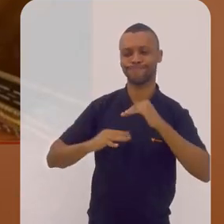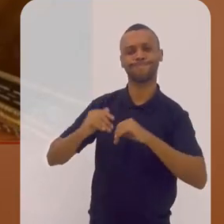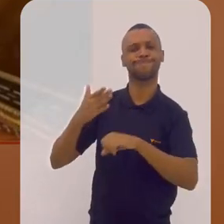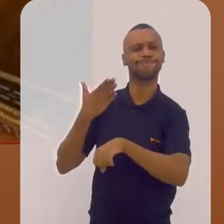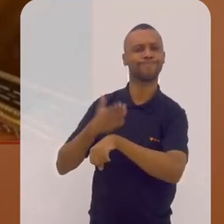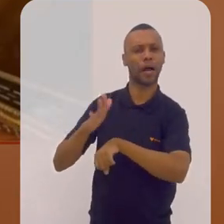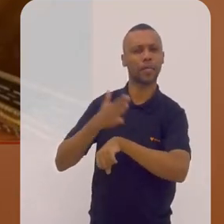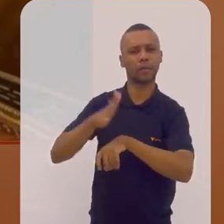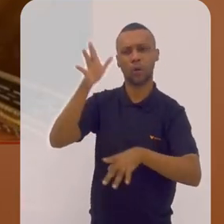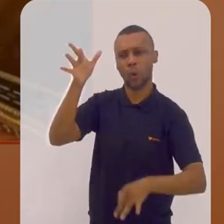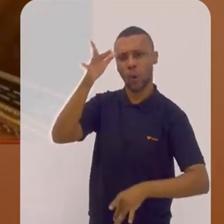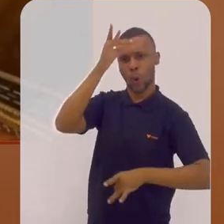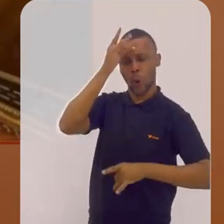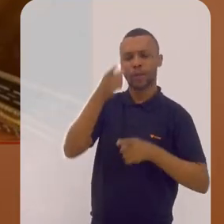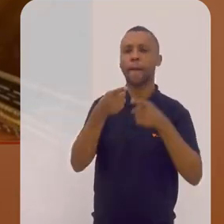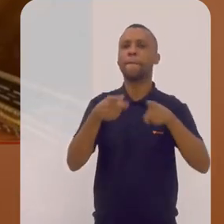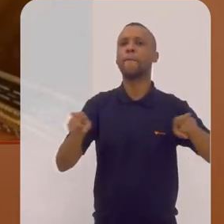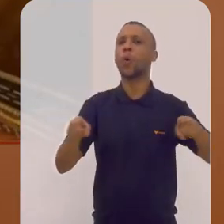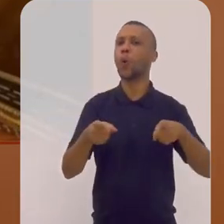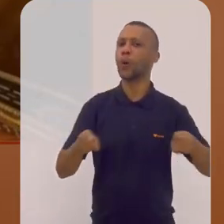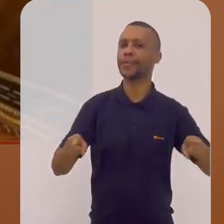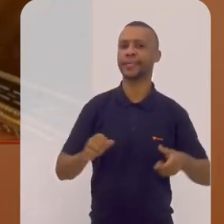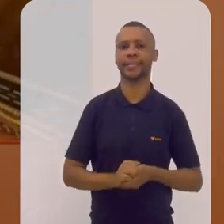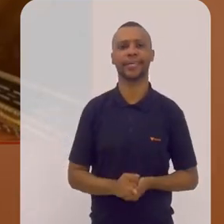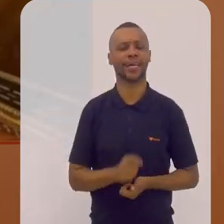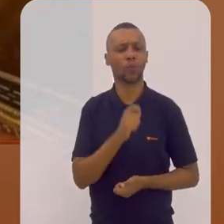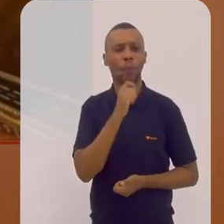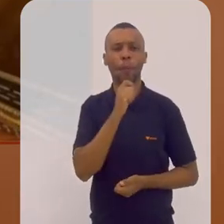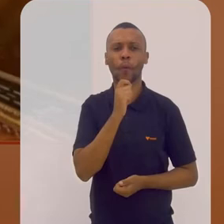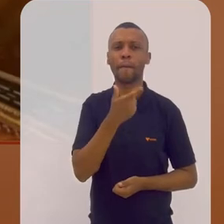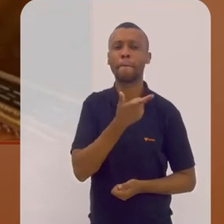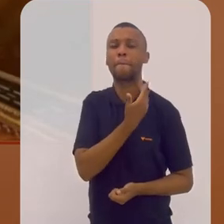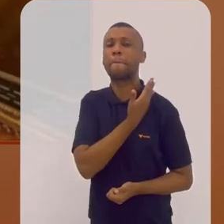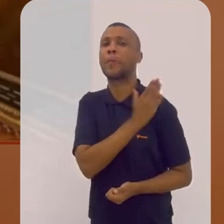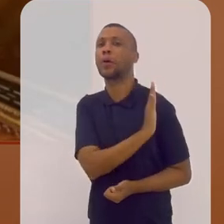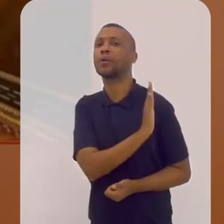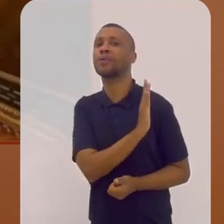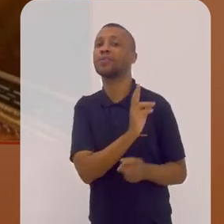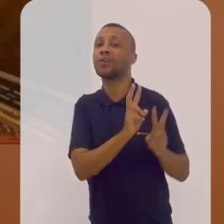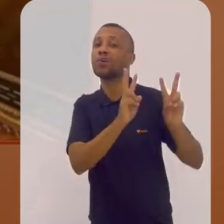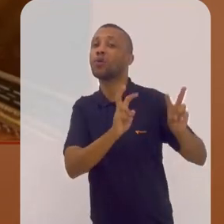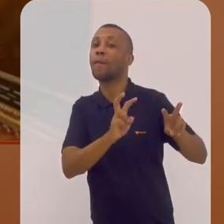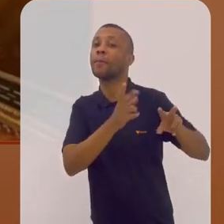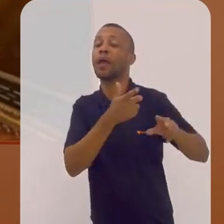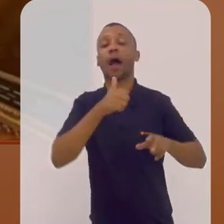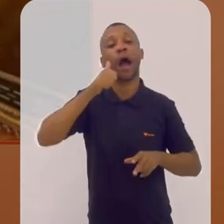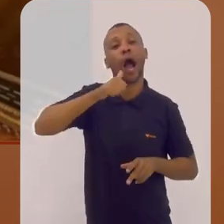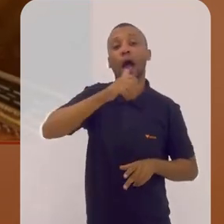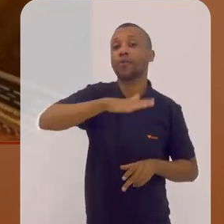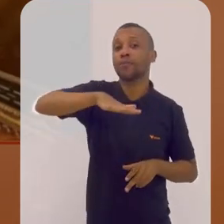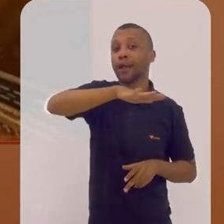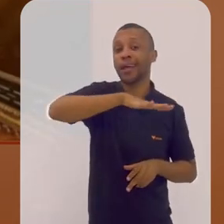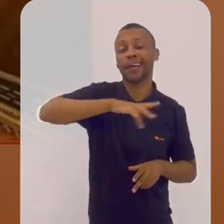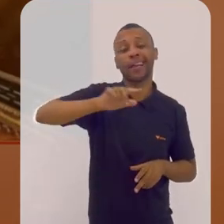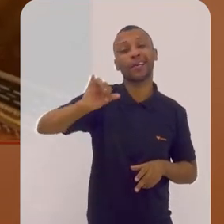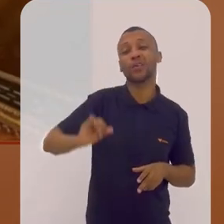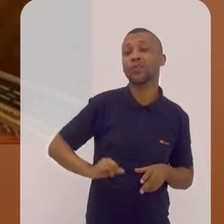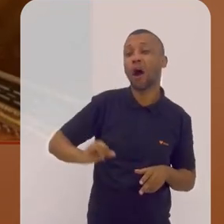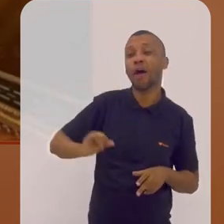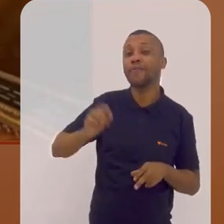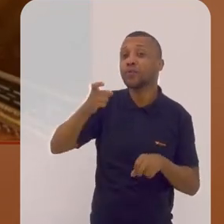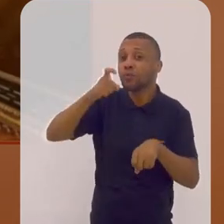praticante de música, assim, performer, né, não há muito preconceito em relação às mulheres. As mulheres na